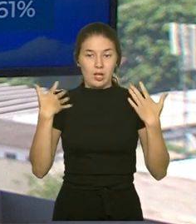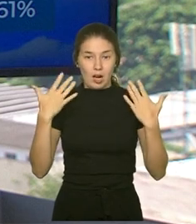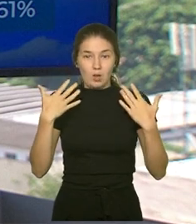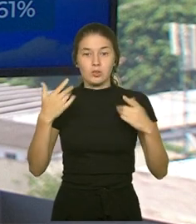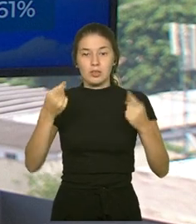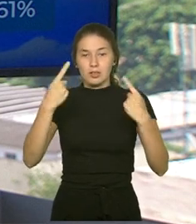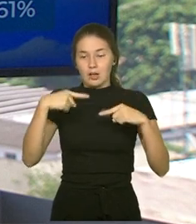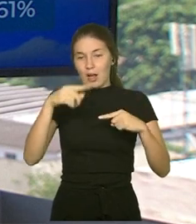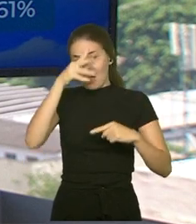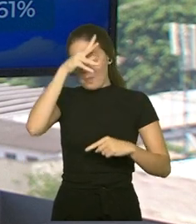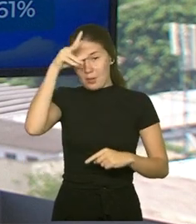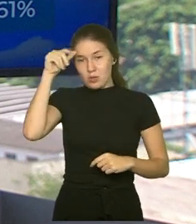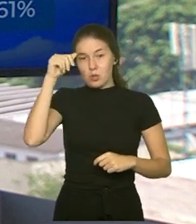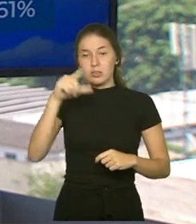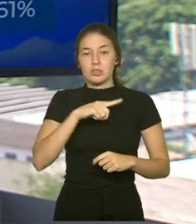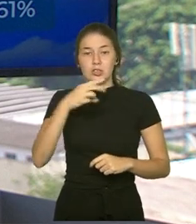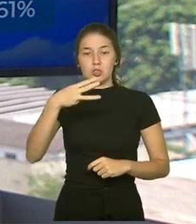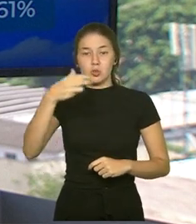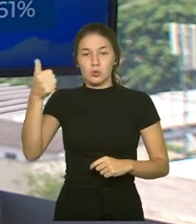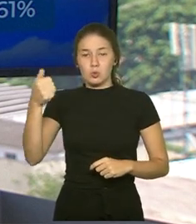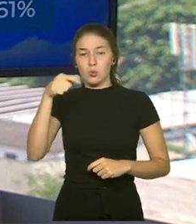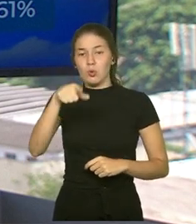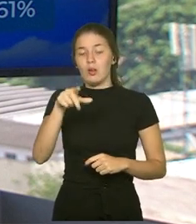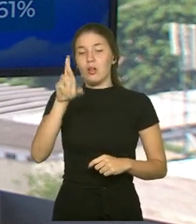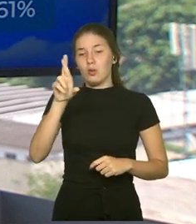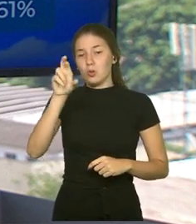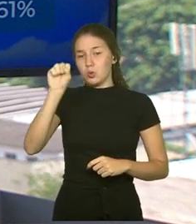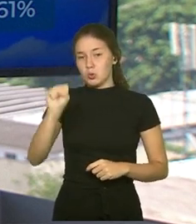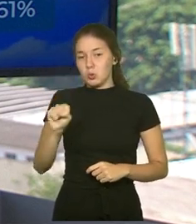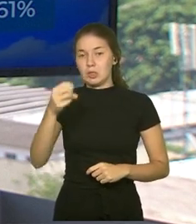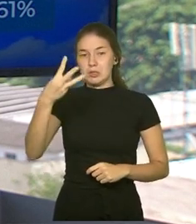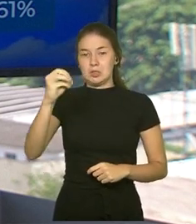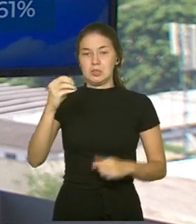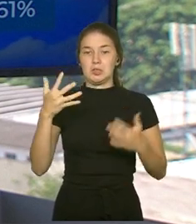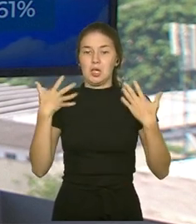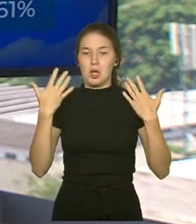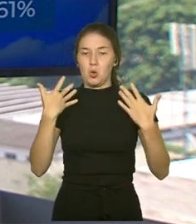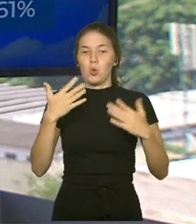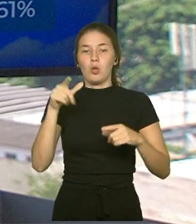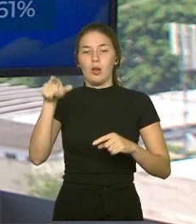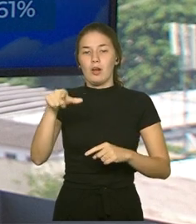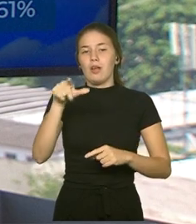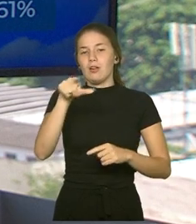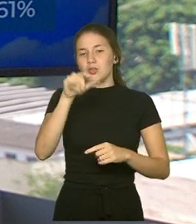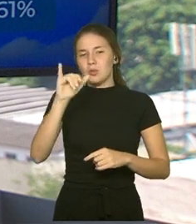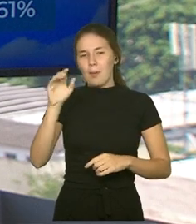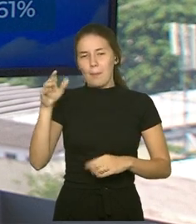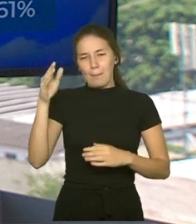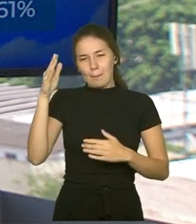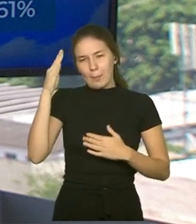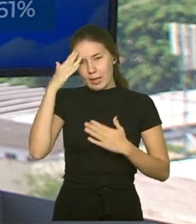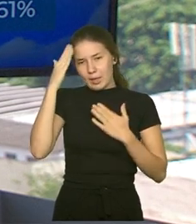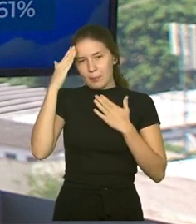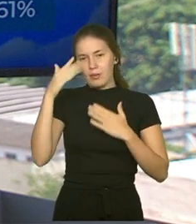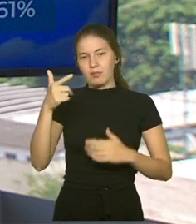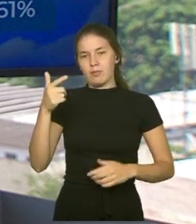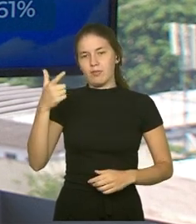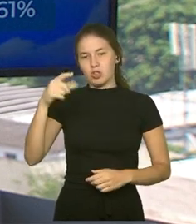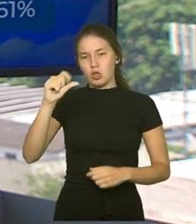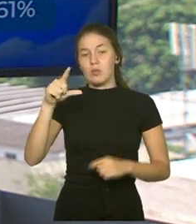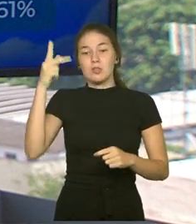Manaus 31 Porto Alegre aumentou 30 graus João Pessoa com 29 e São Paulo